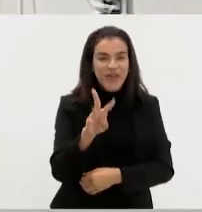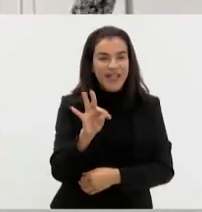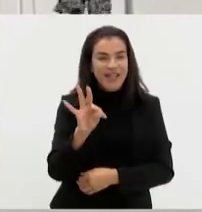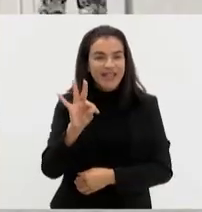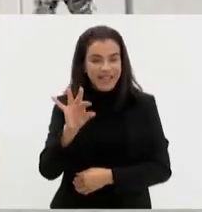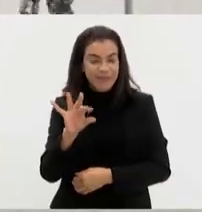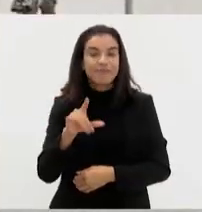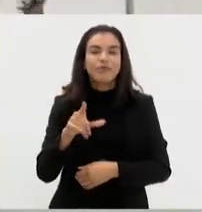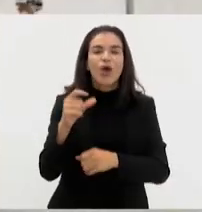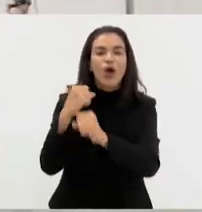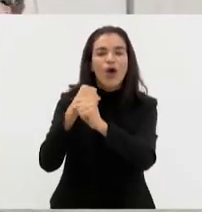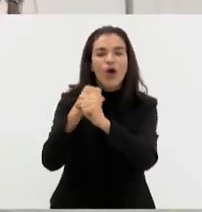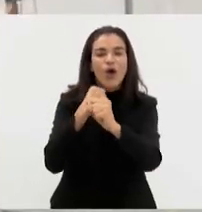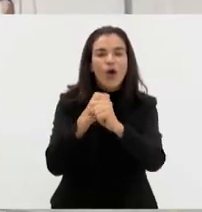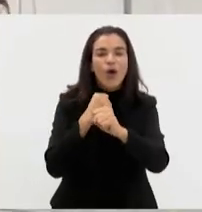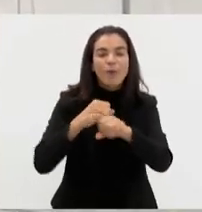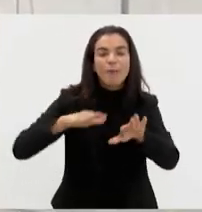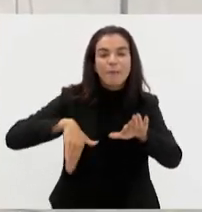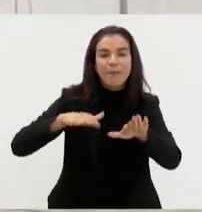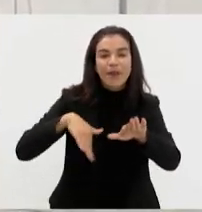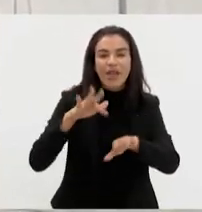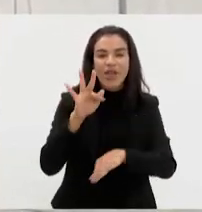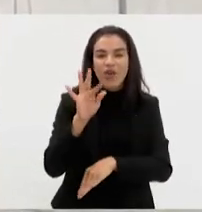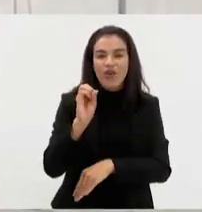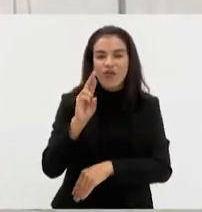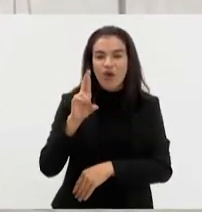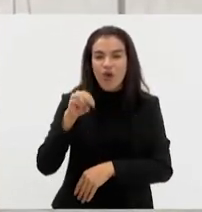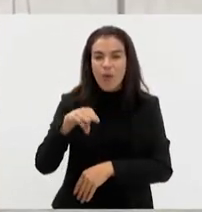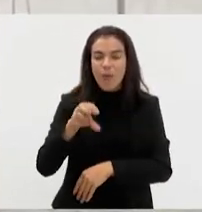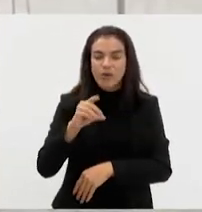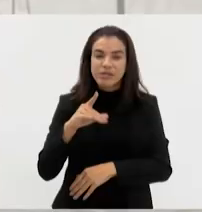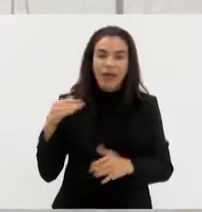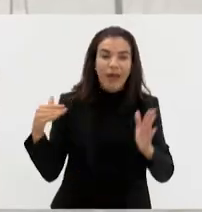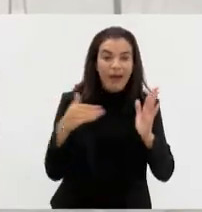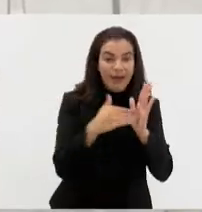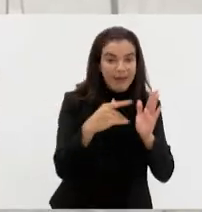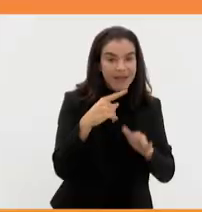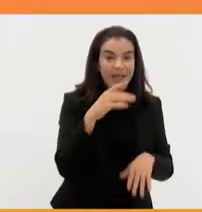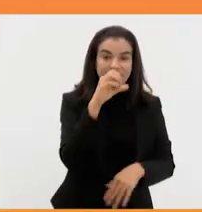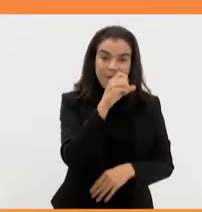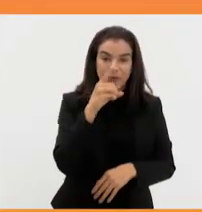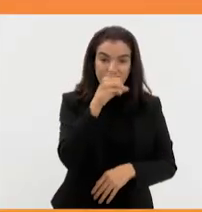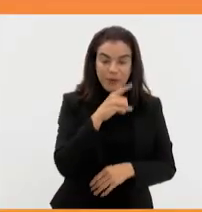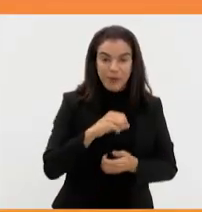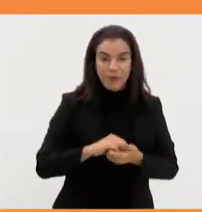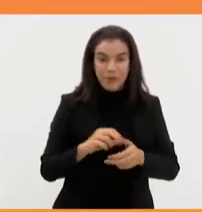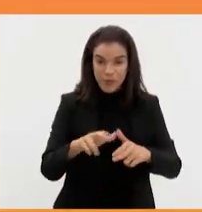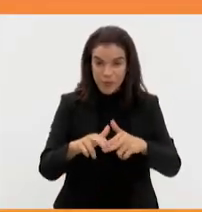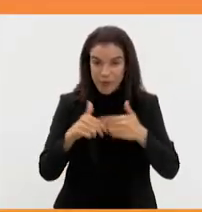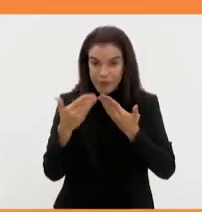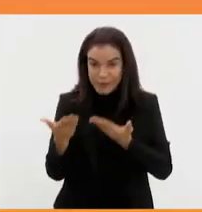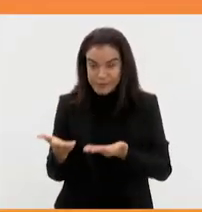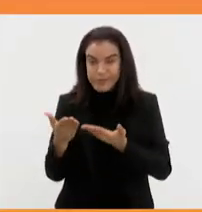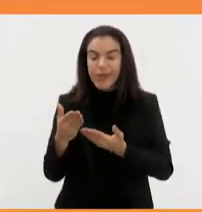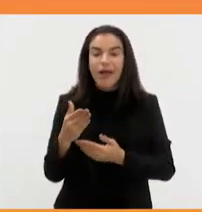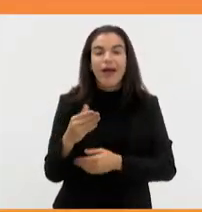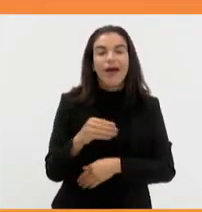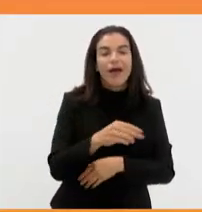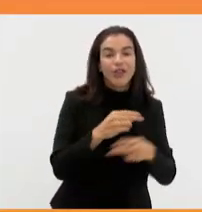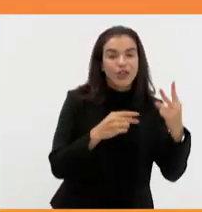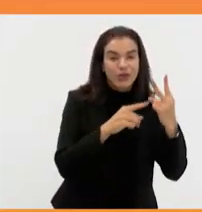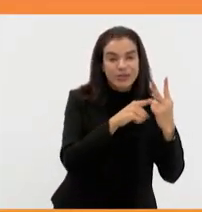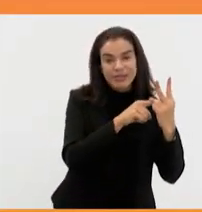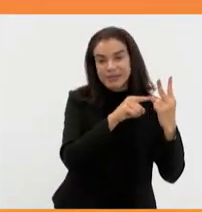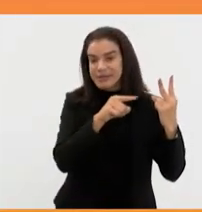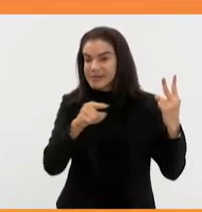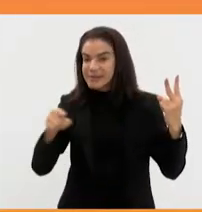realiza obras na região da Praia Formosa, com previsão de término até o final de semana. Por conta disso, a linha 2, que vai da Praça